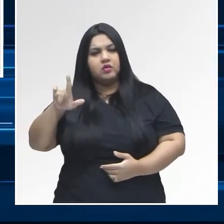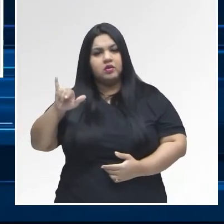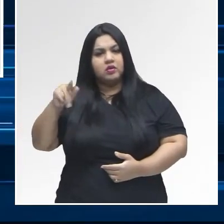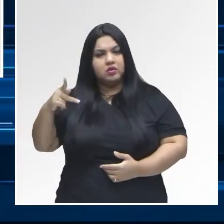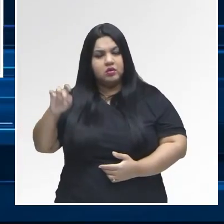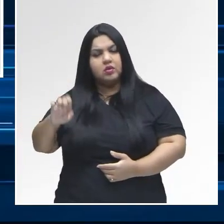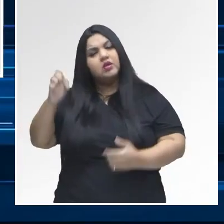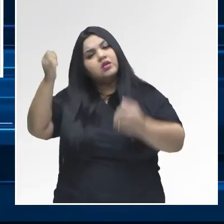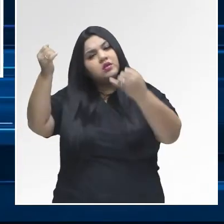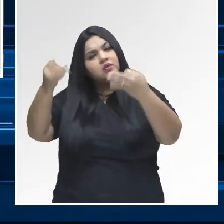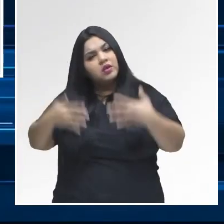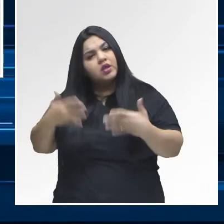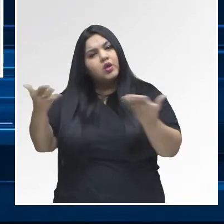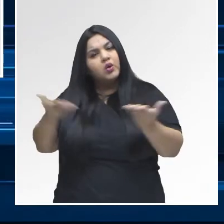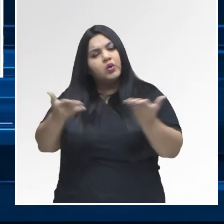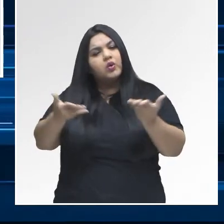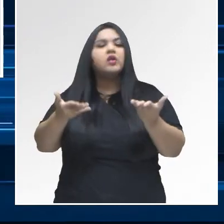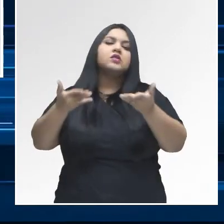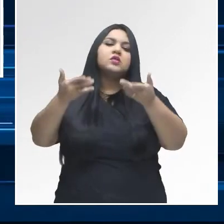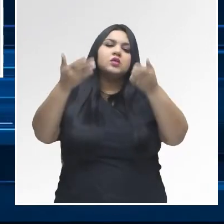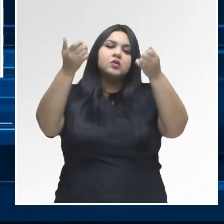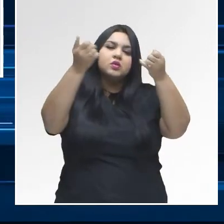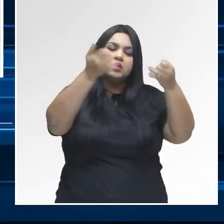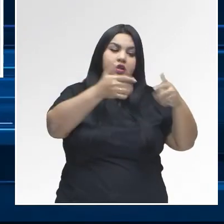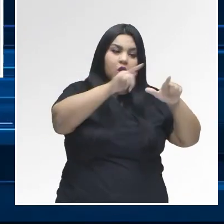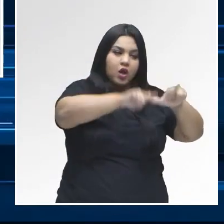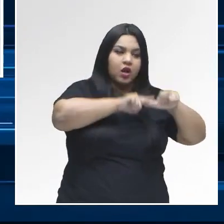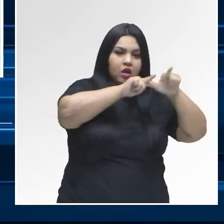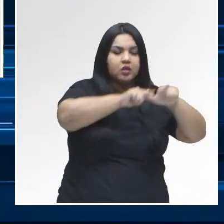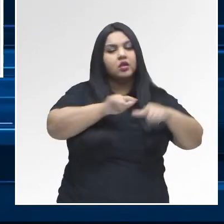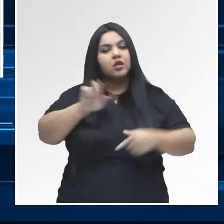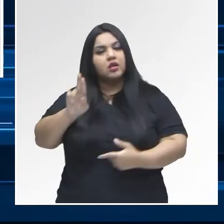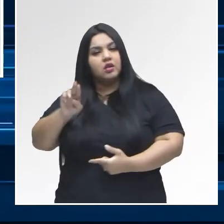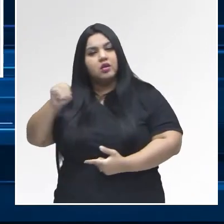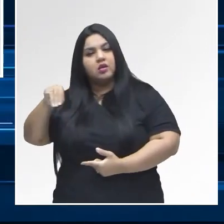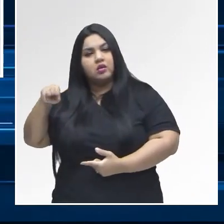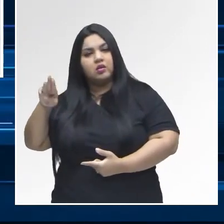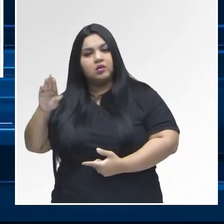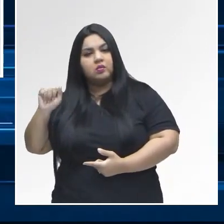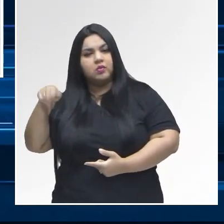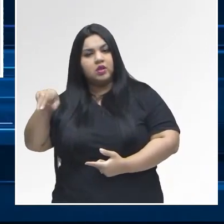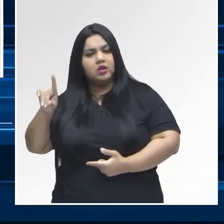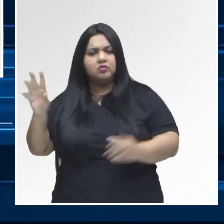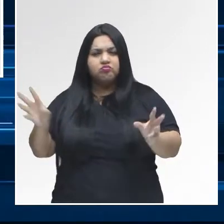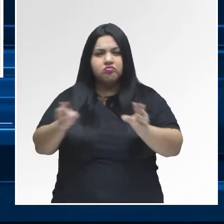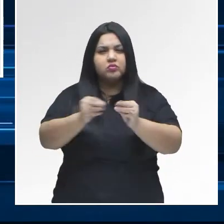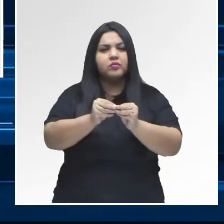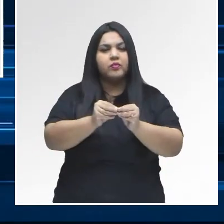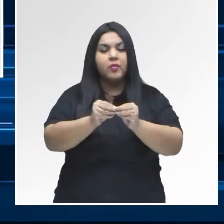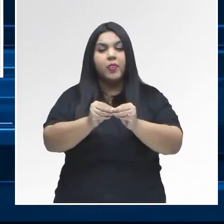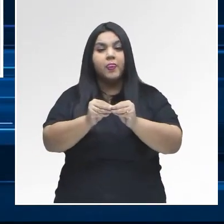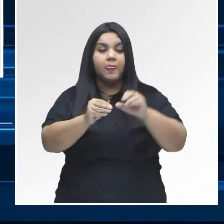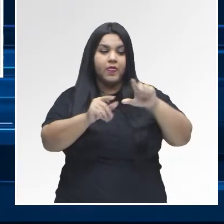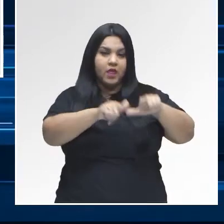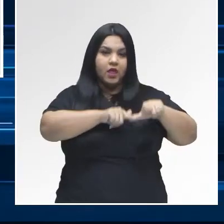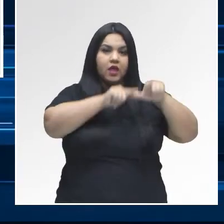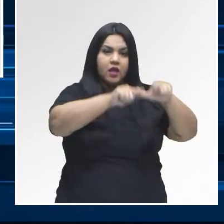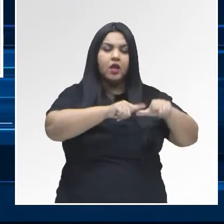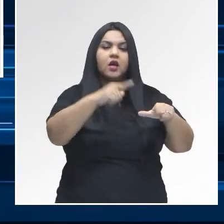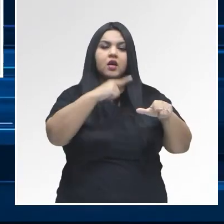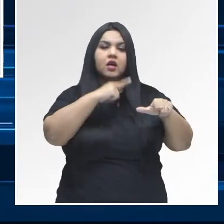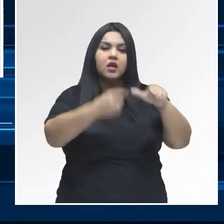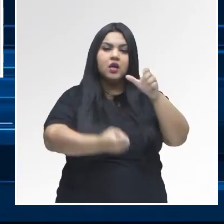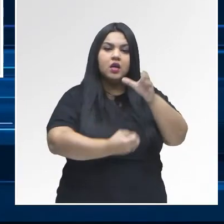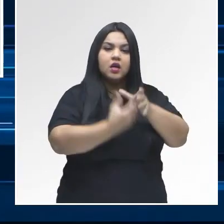e viemos hoje conversar sobre a diferença do candomblé e Umbanda de forma sucinta. O candomblé, ela tem uma